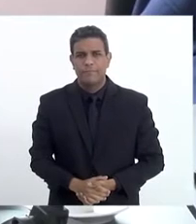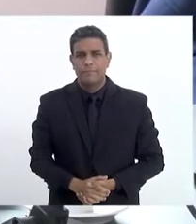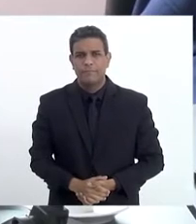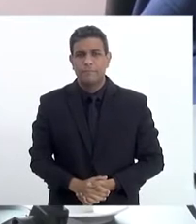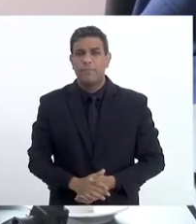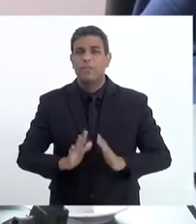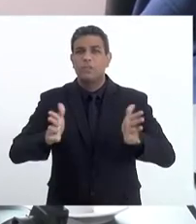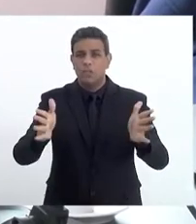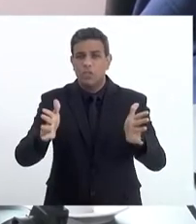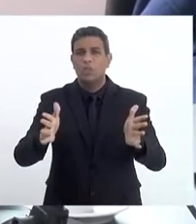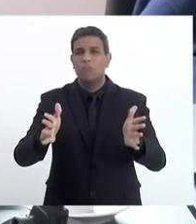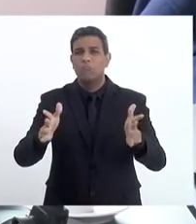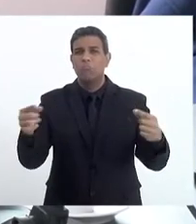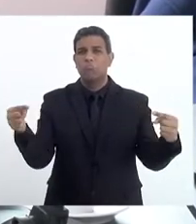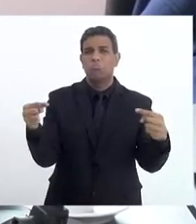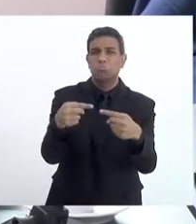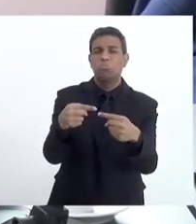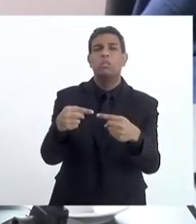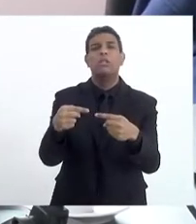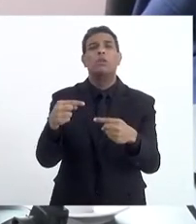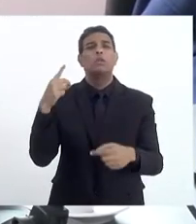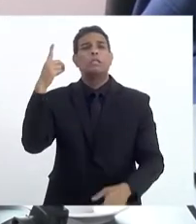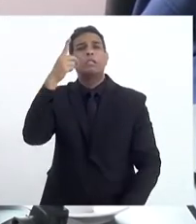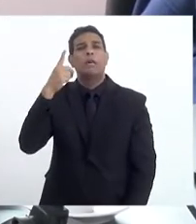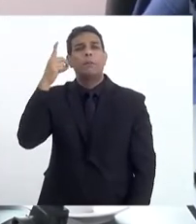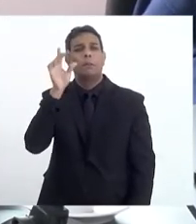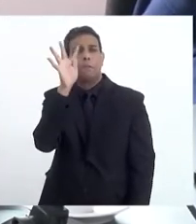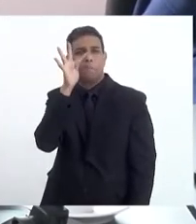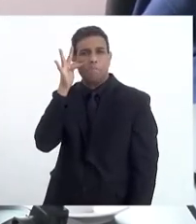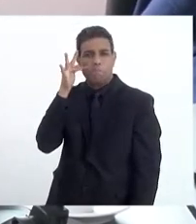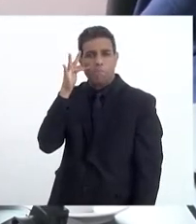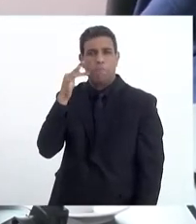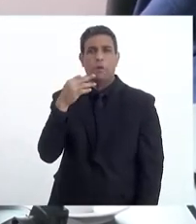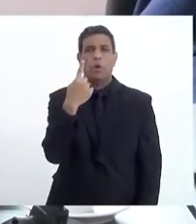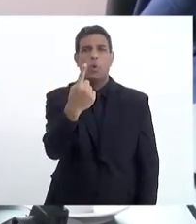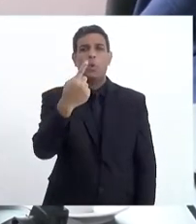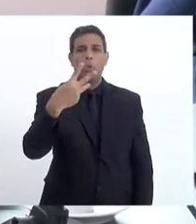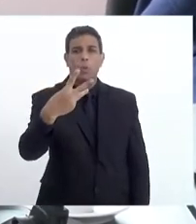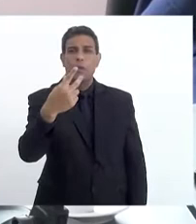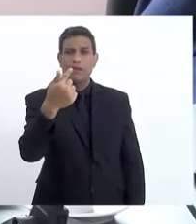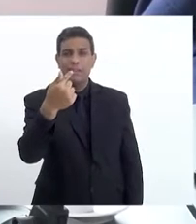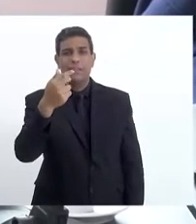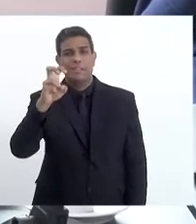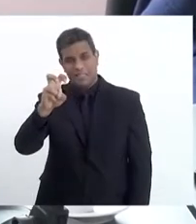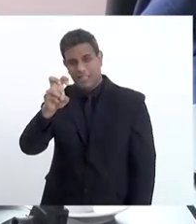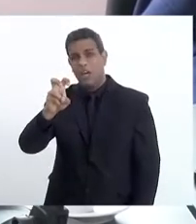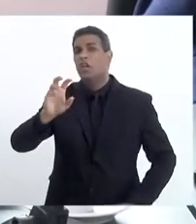Já existe um PL, deputado Flávio Serafini. O 1232/2015.